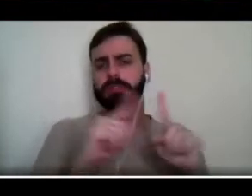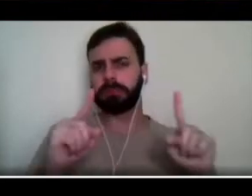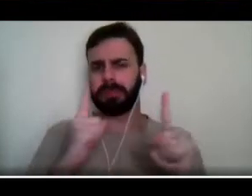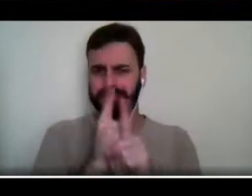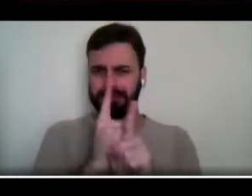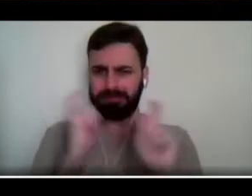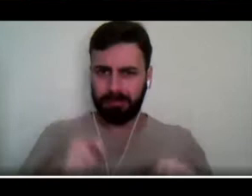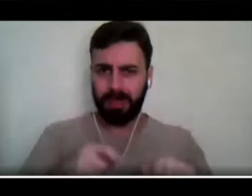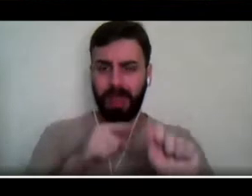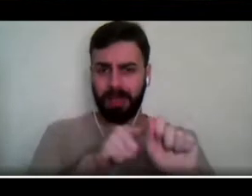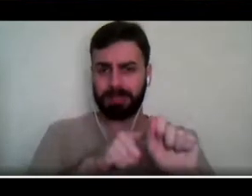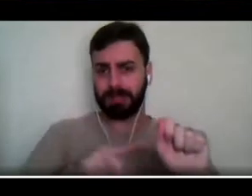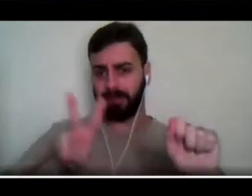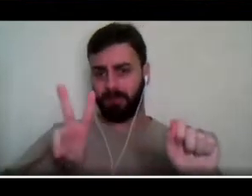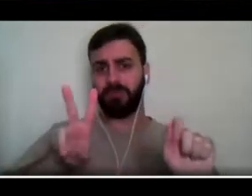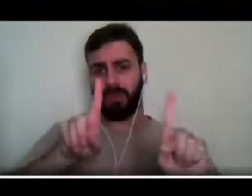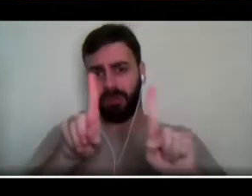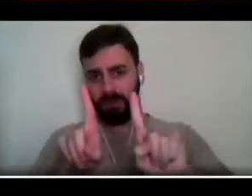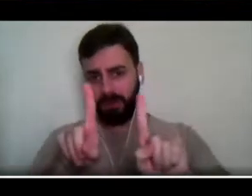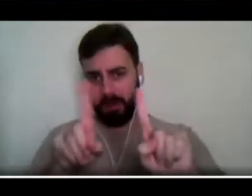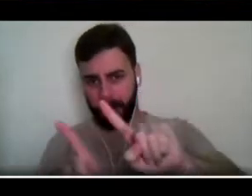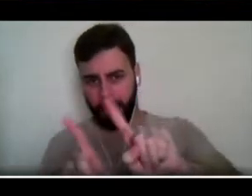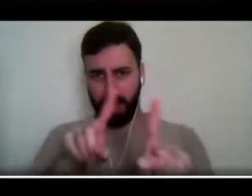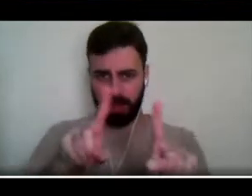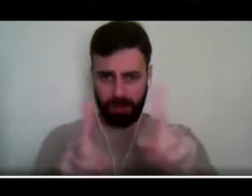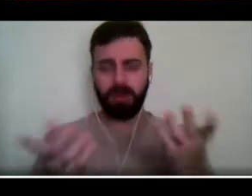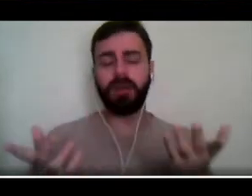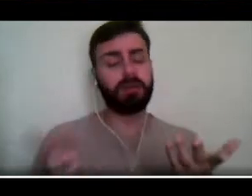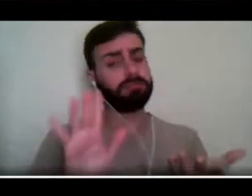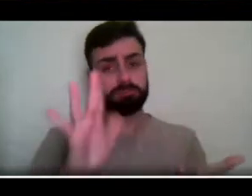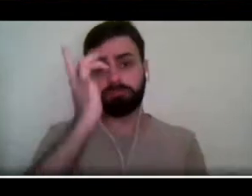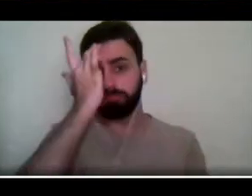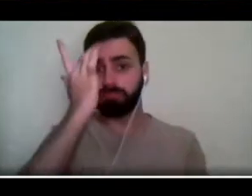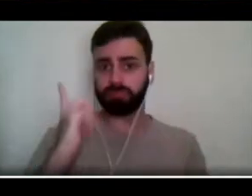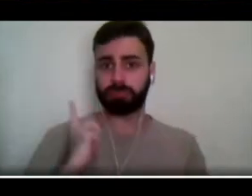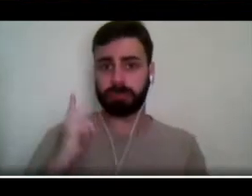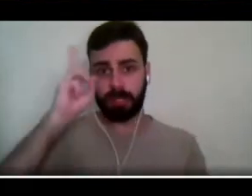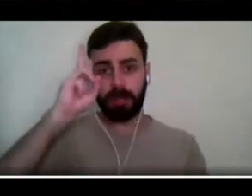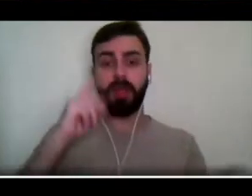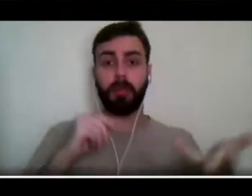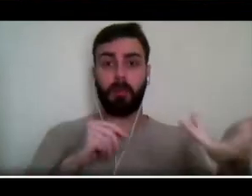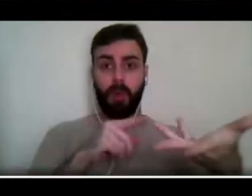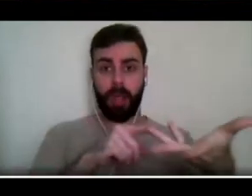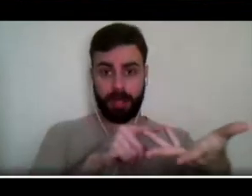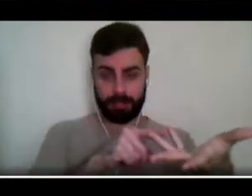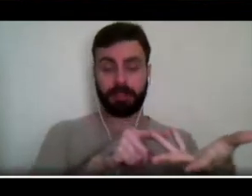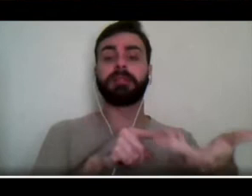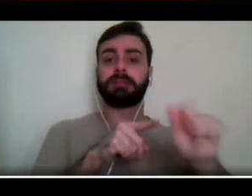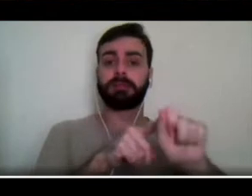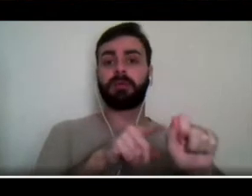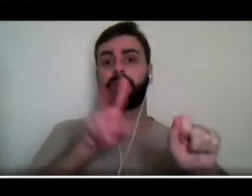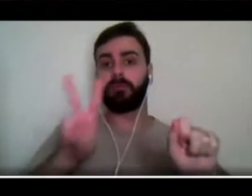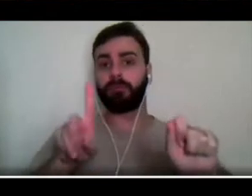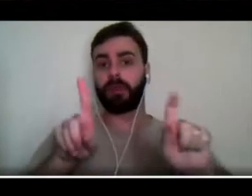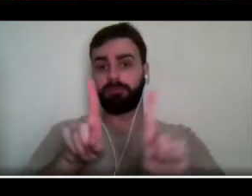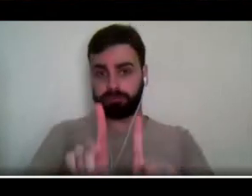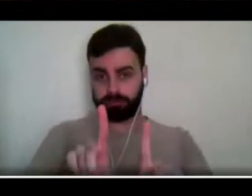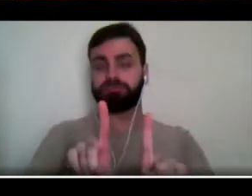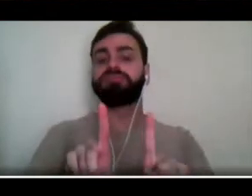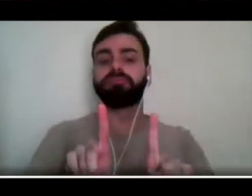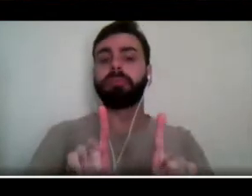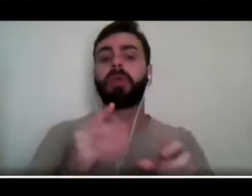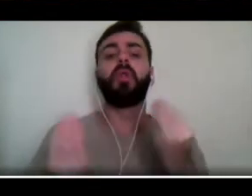fácil. A gente lembra que a aceleração paralela à velocidade, ela é a derivada no tempo